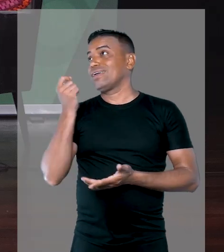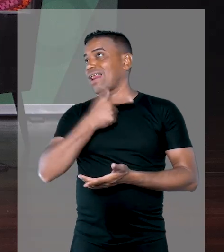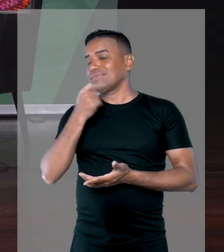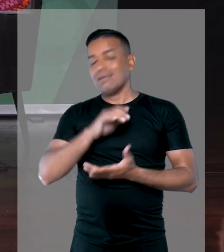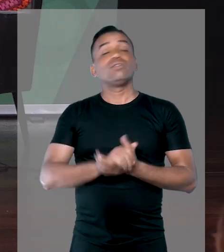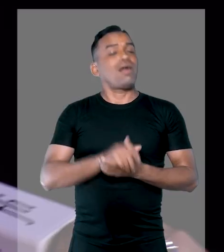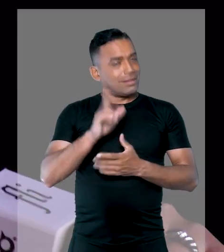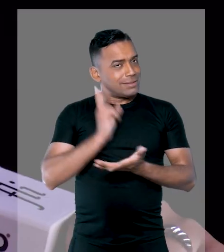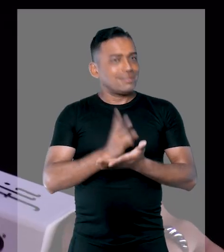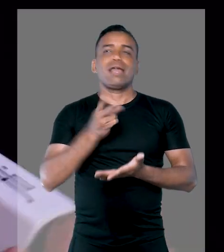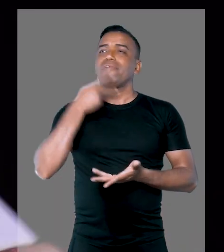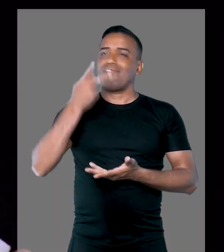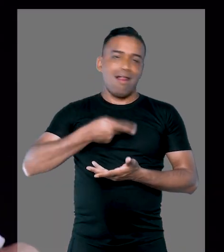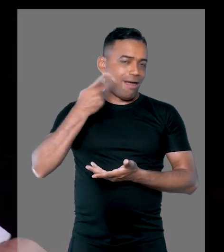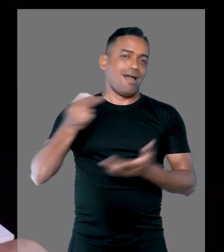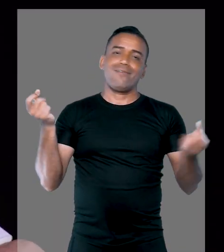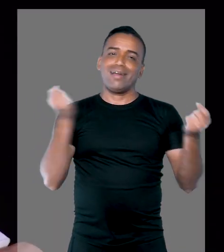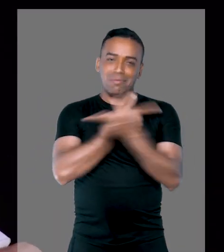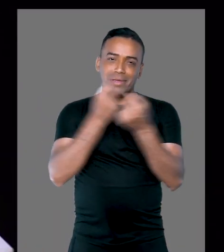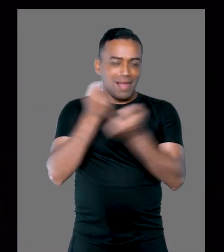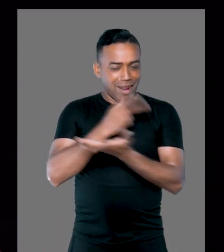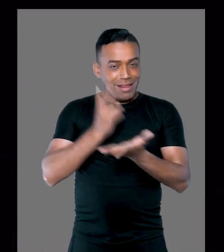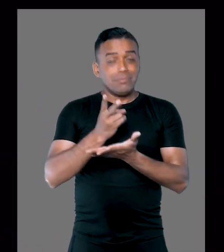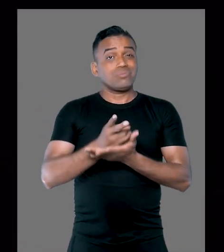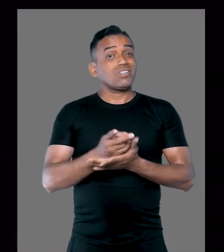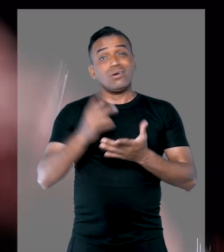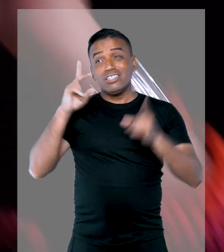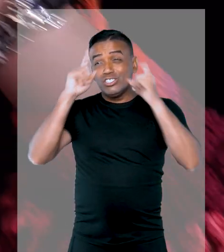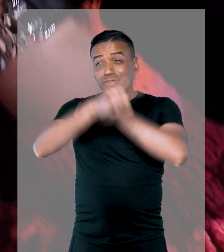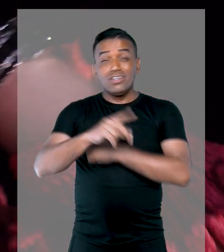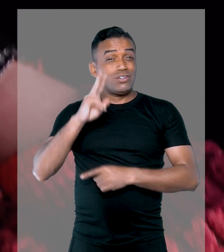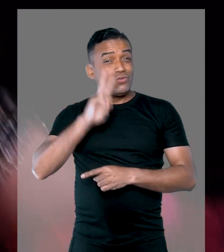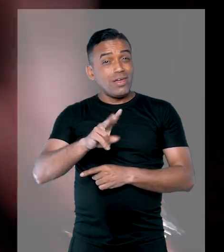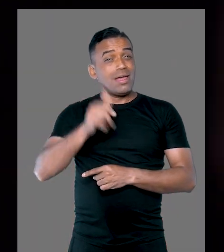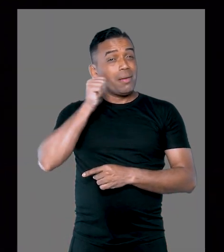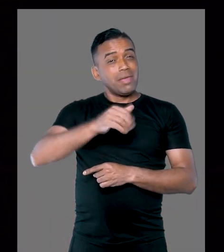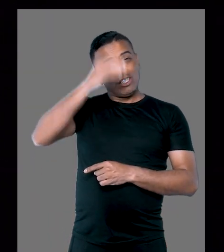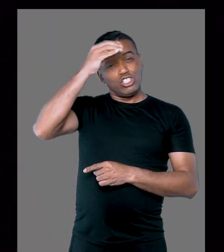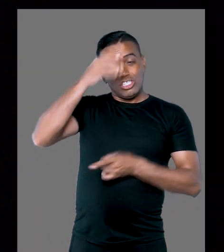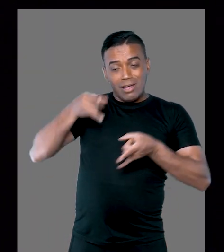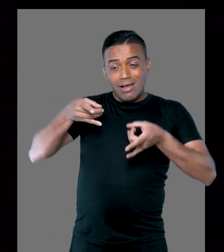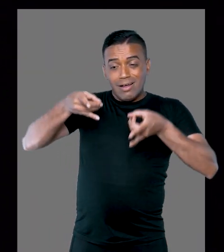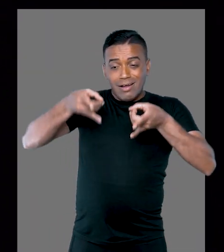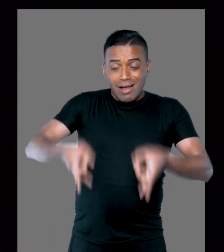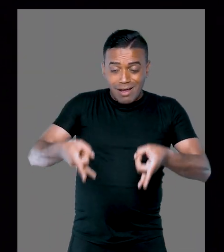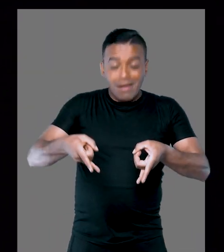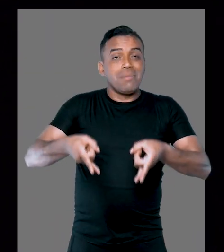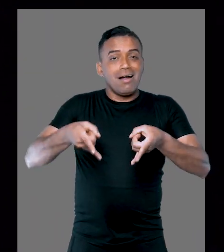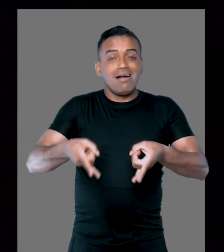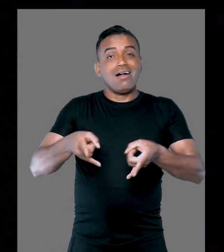Então, assim, era muito difícil ver a tia Geralda numa cama. O meu avô também, eu fui visitar o meu